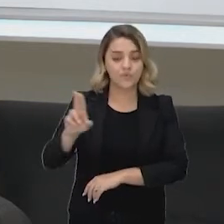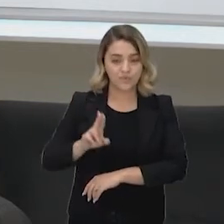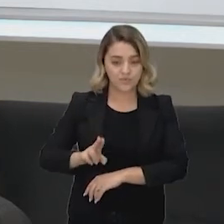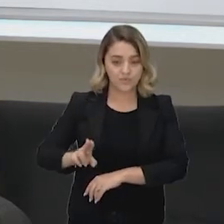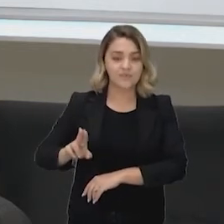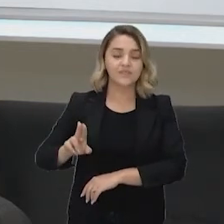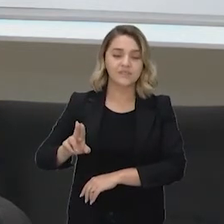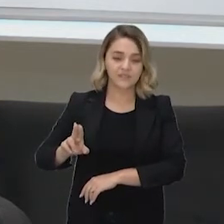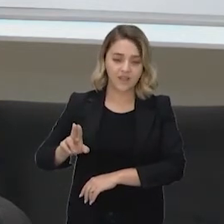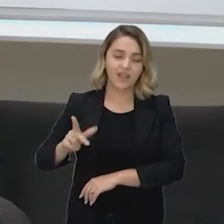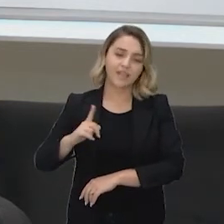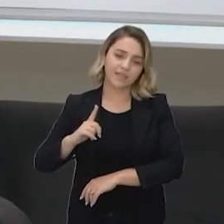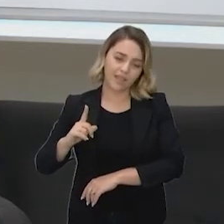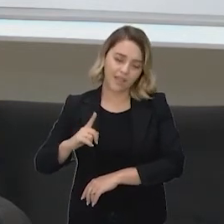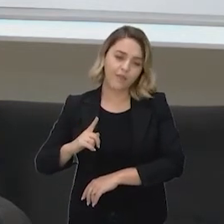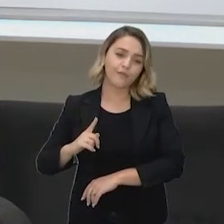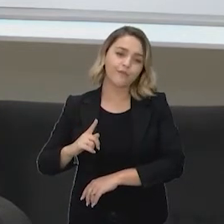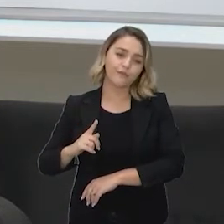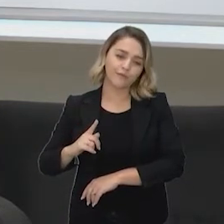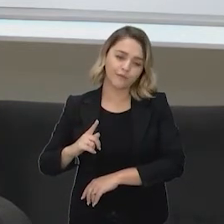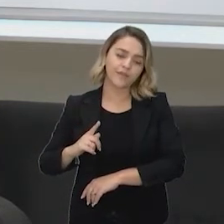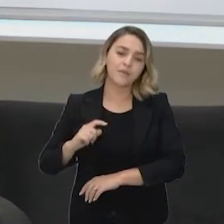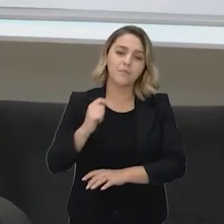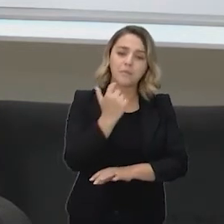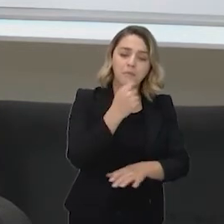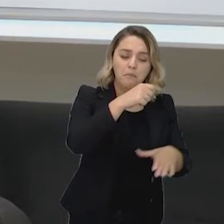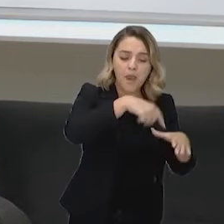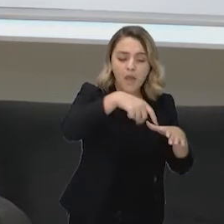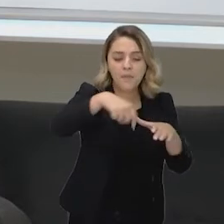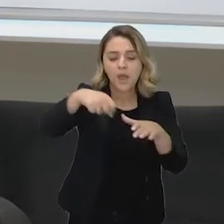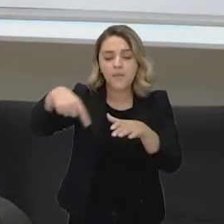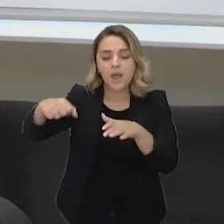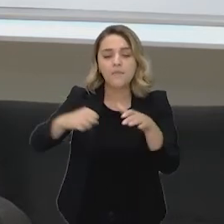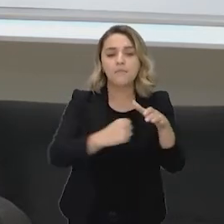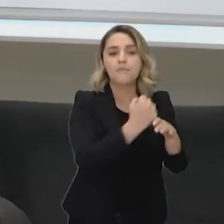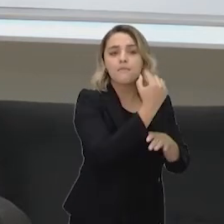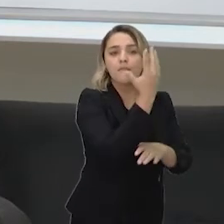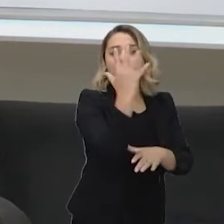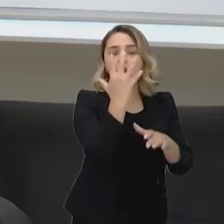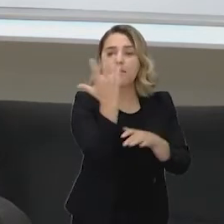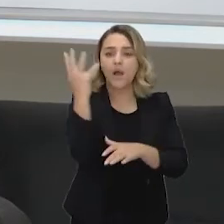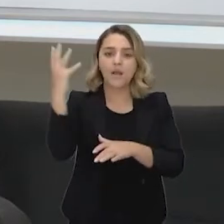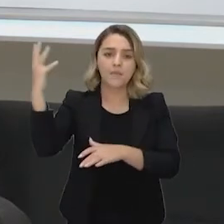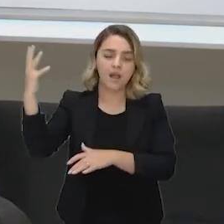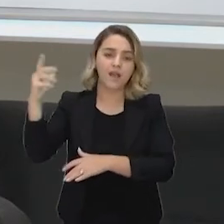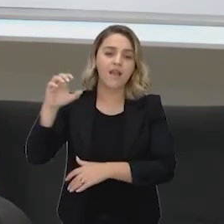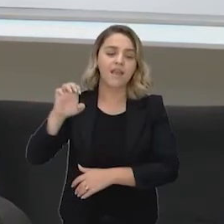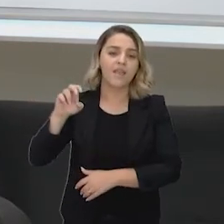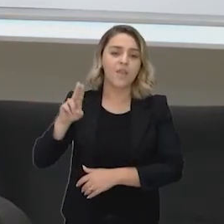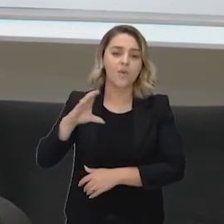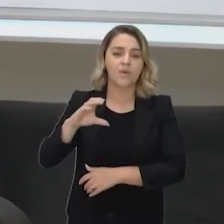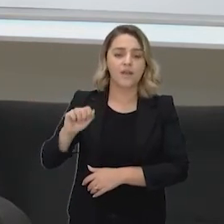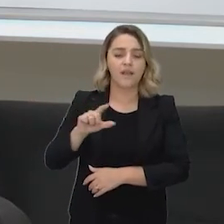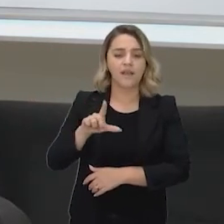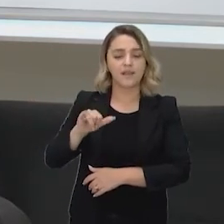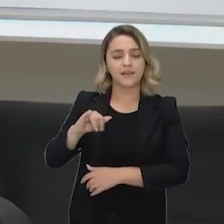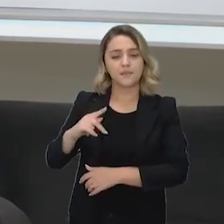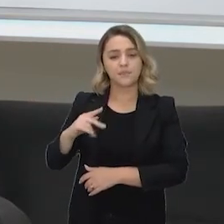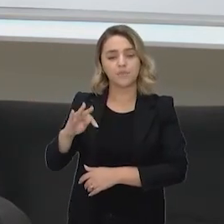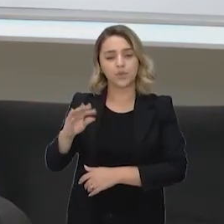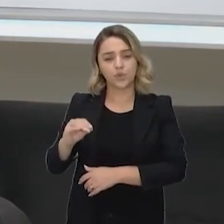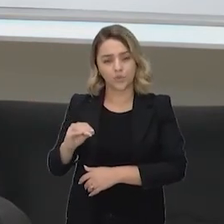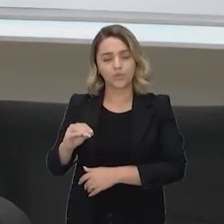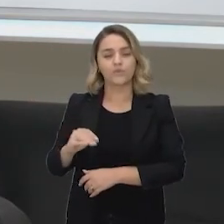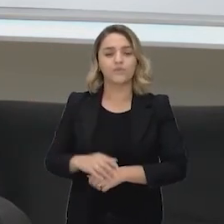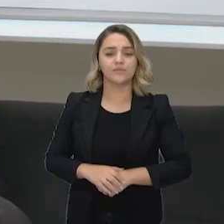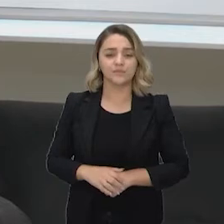ela vem de uma floresta plantada, que é o caso do eucalipto, tá? Então, até quando a gente vai